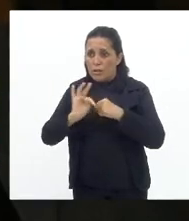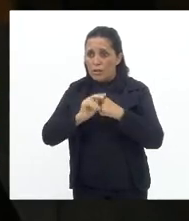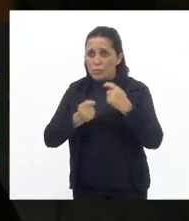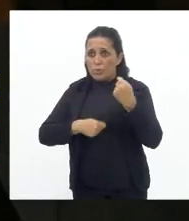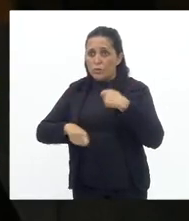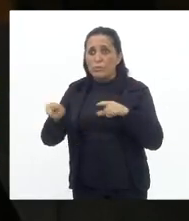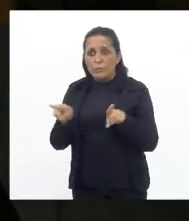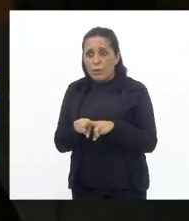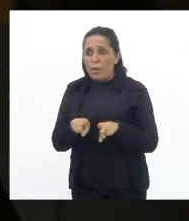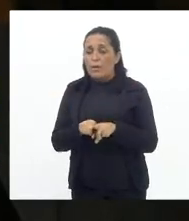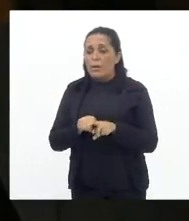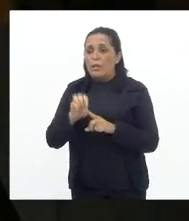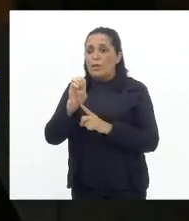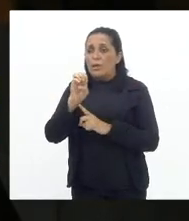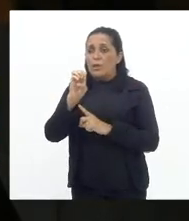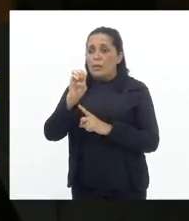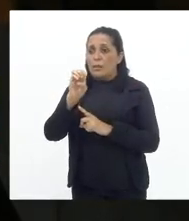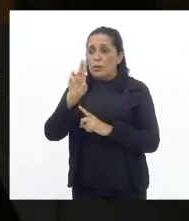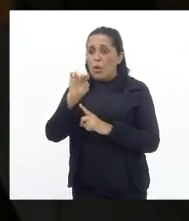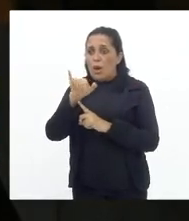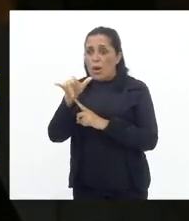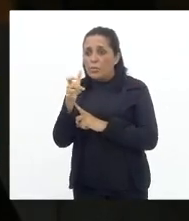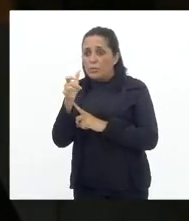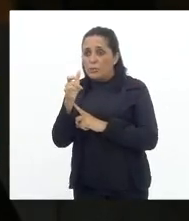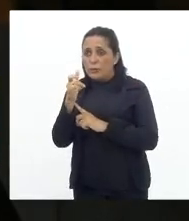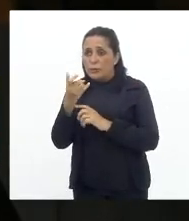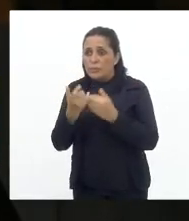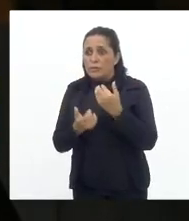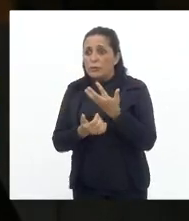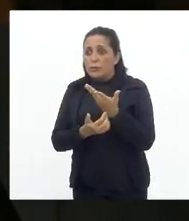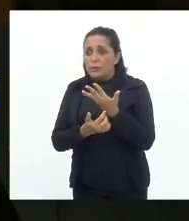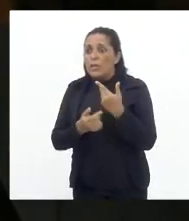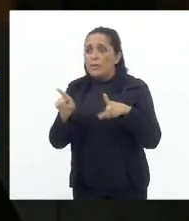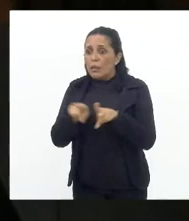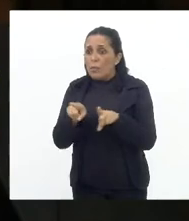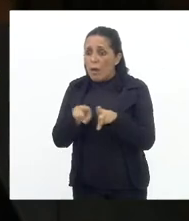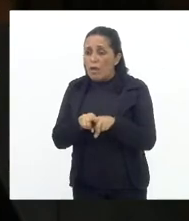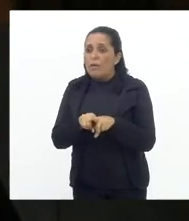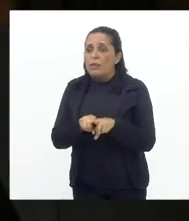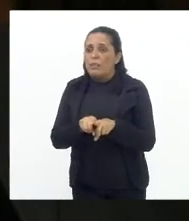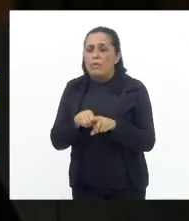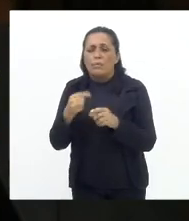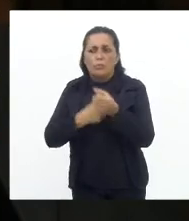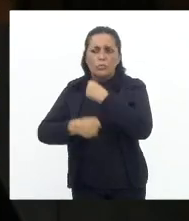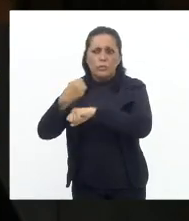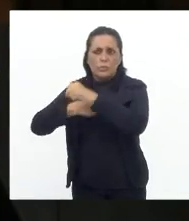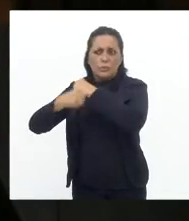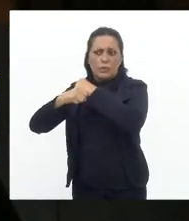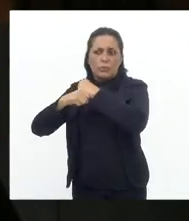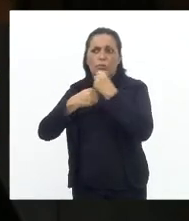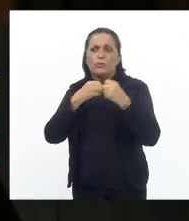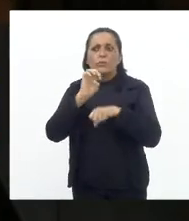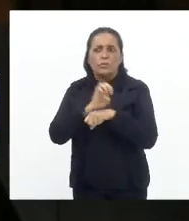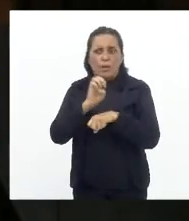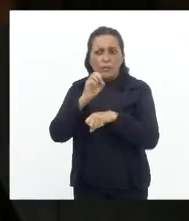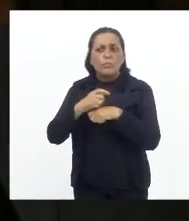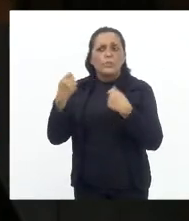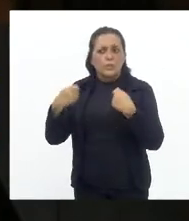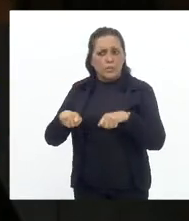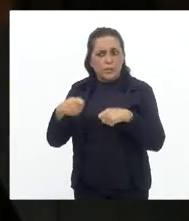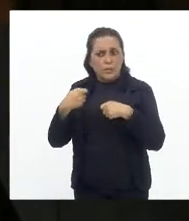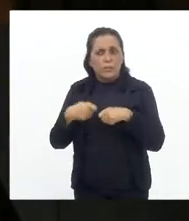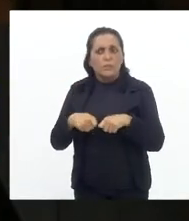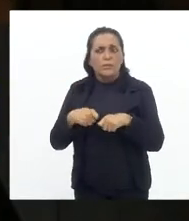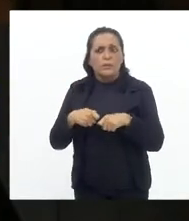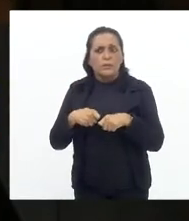técnicos ativos não é né aliás há muitos anos o estado tinha que ter resolvido assim Padre adotando o princípio